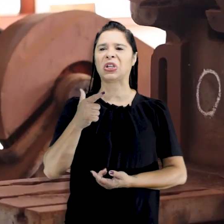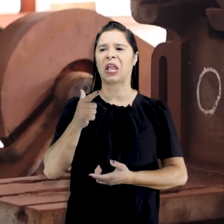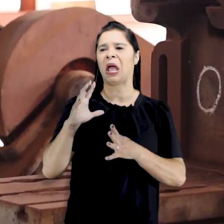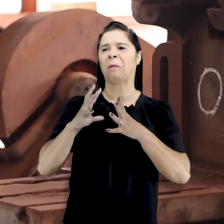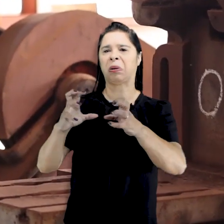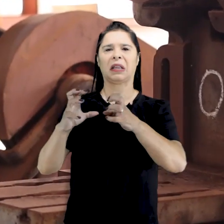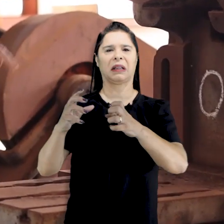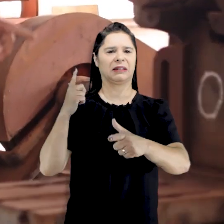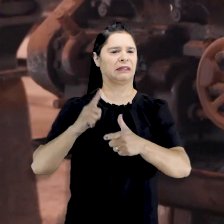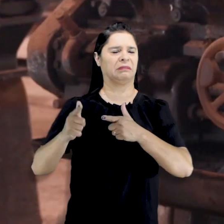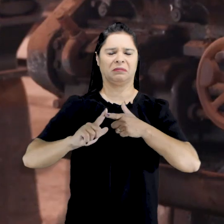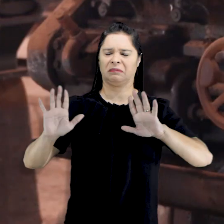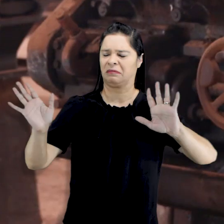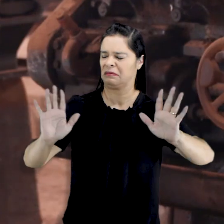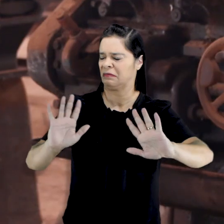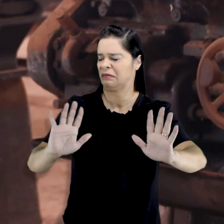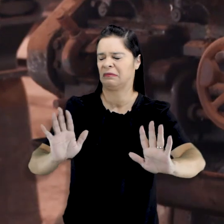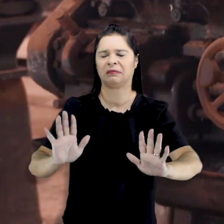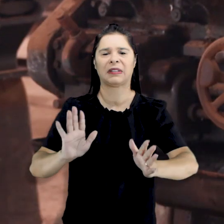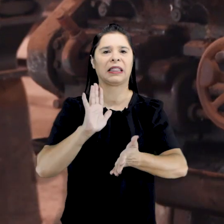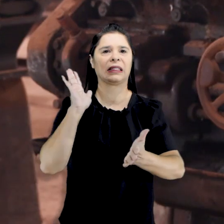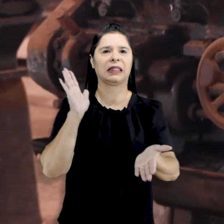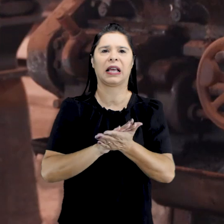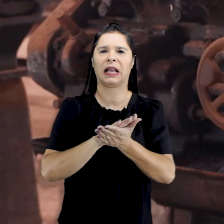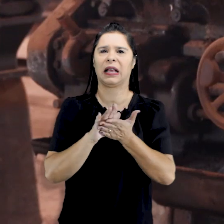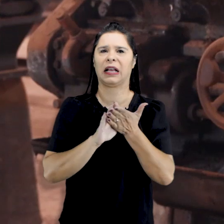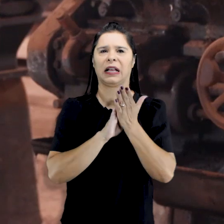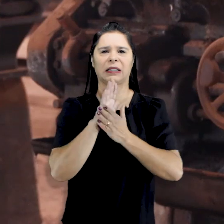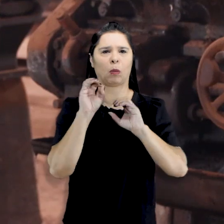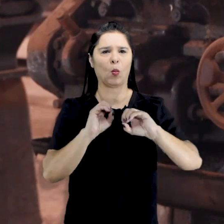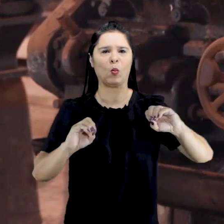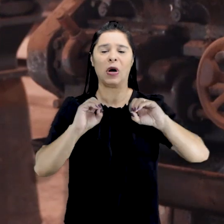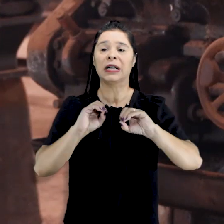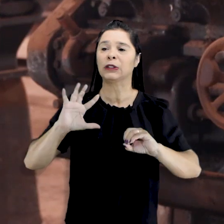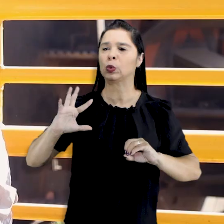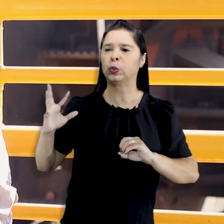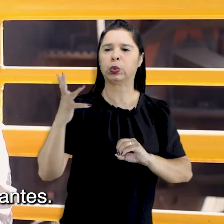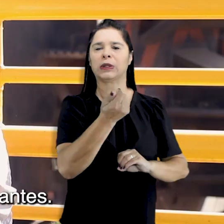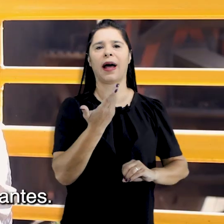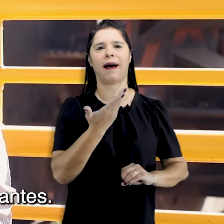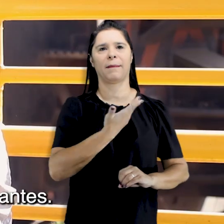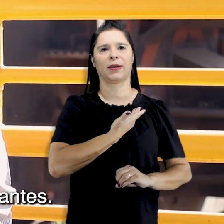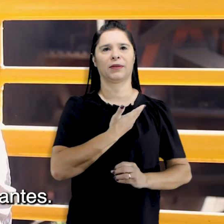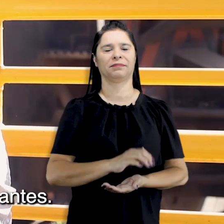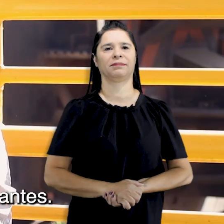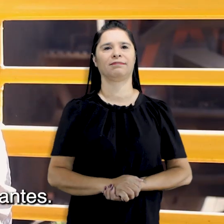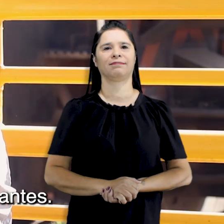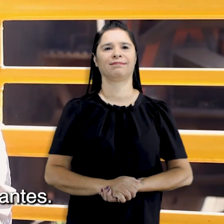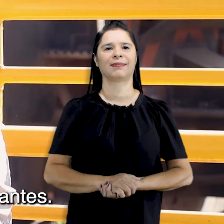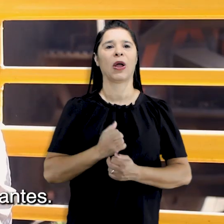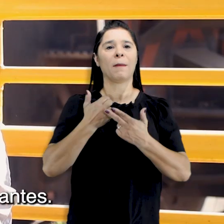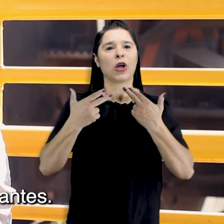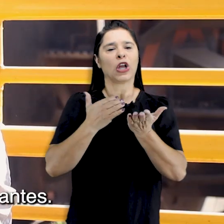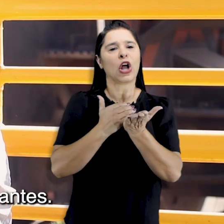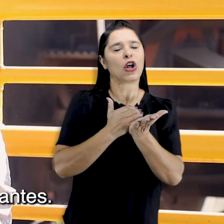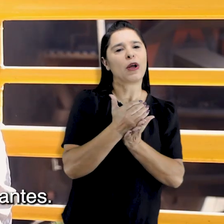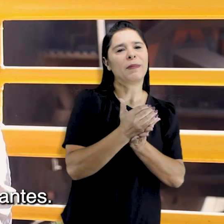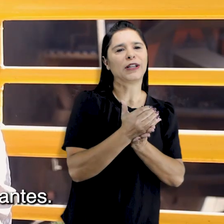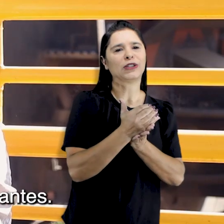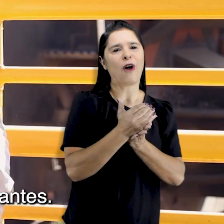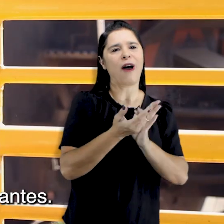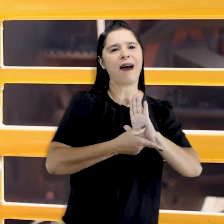rivalidade aqui dentro. Não tinha nem inimigo, tudo amigo. Já é uma coisa que